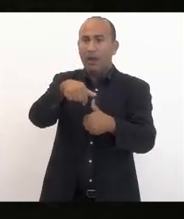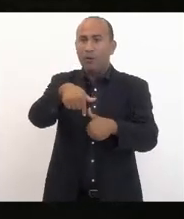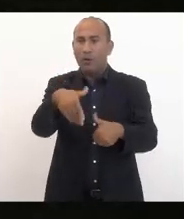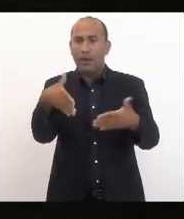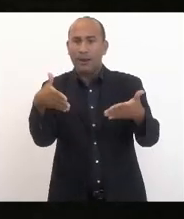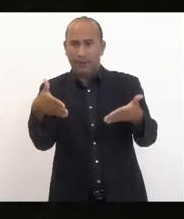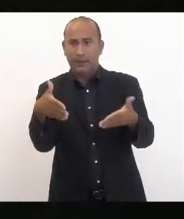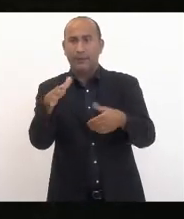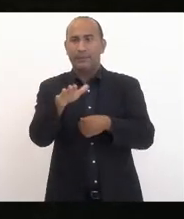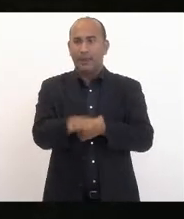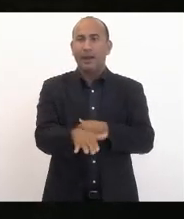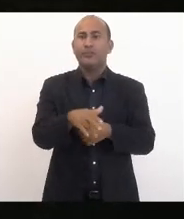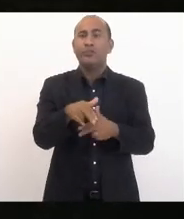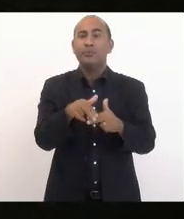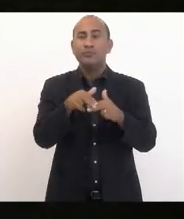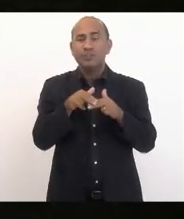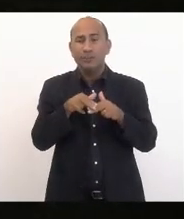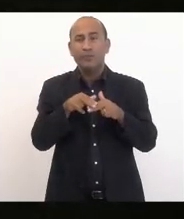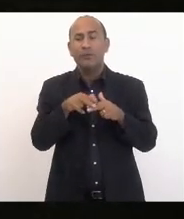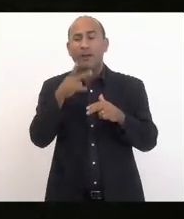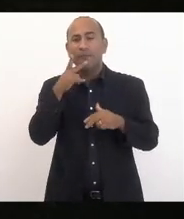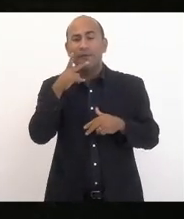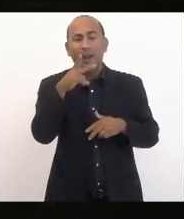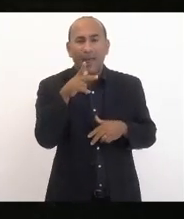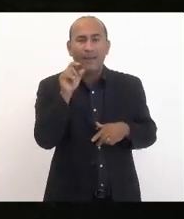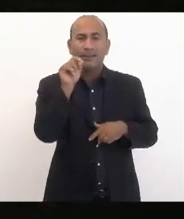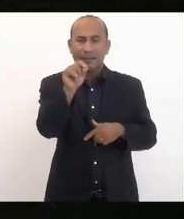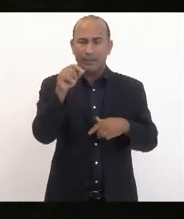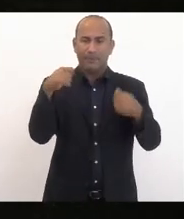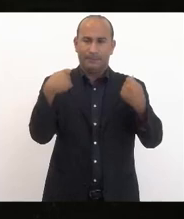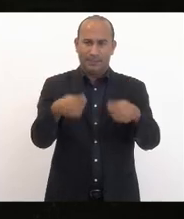para reforçar a necessidade de que